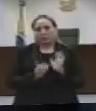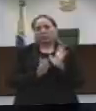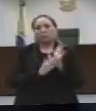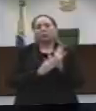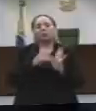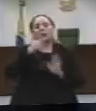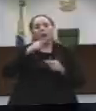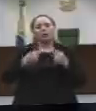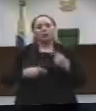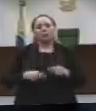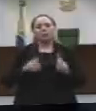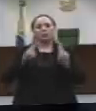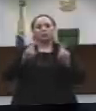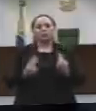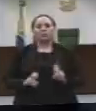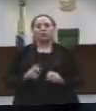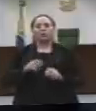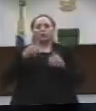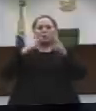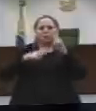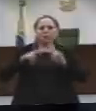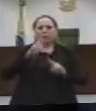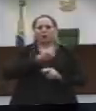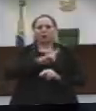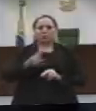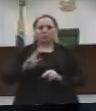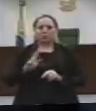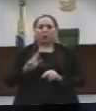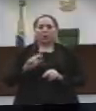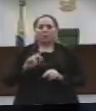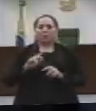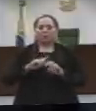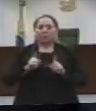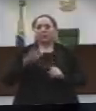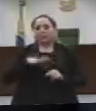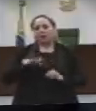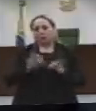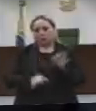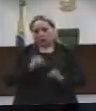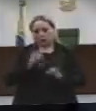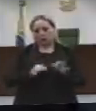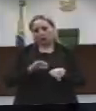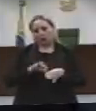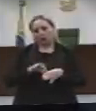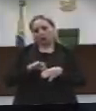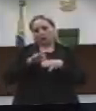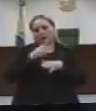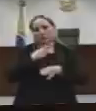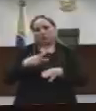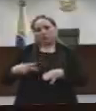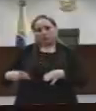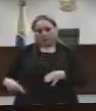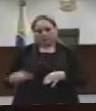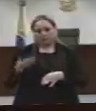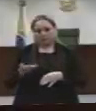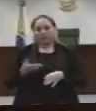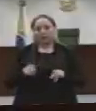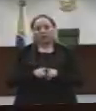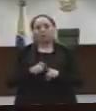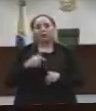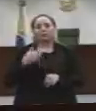o assunto não na visão Religiosa e sim jurídica é claro na liderança do presidente té L Silva e aqui me honra muito